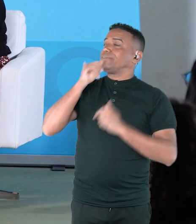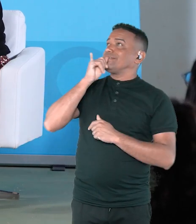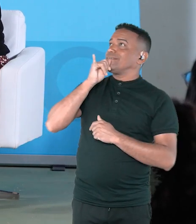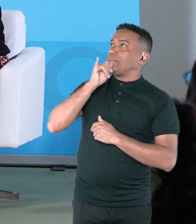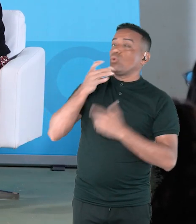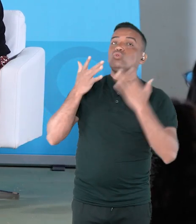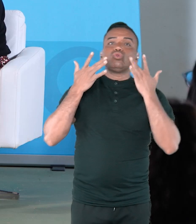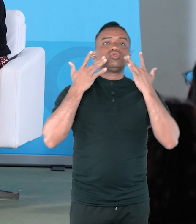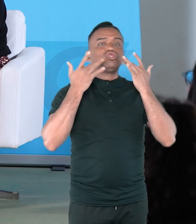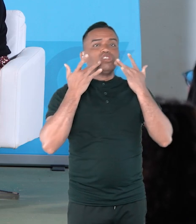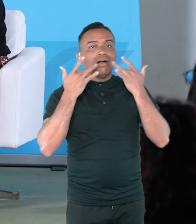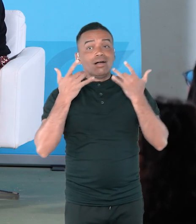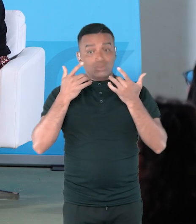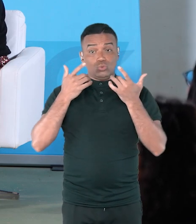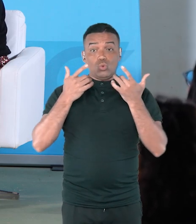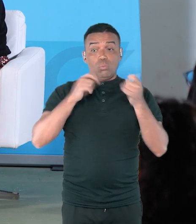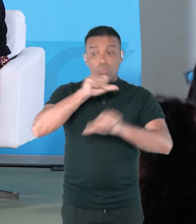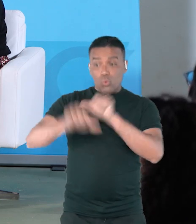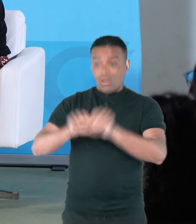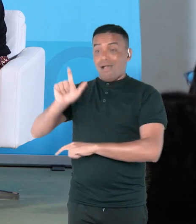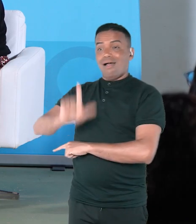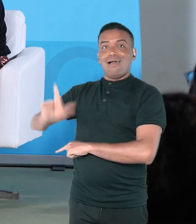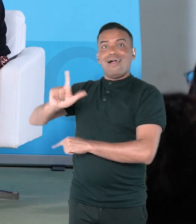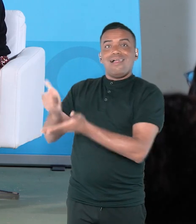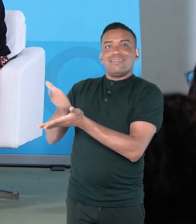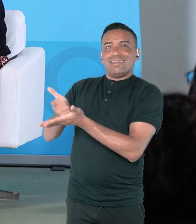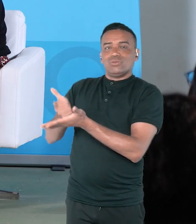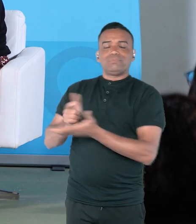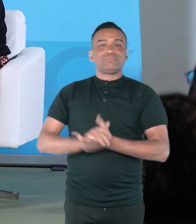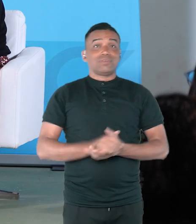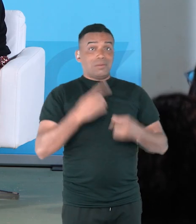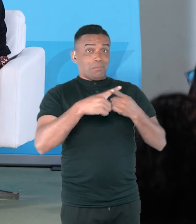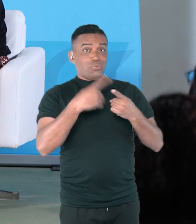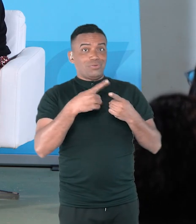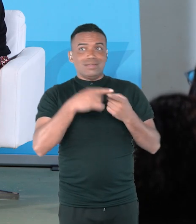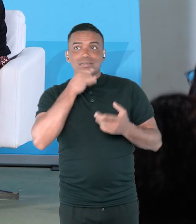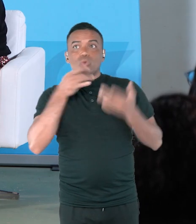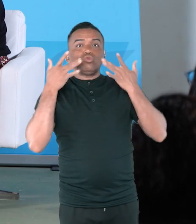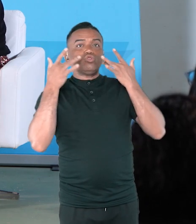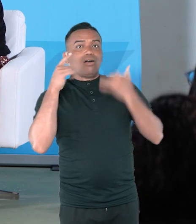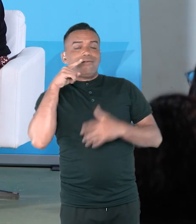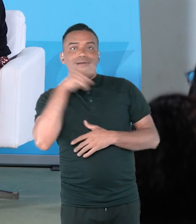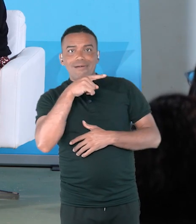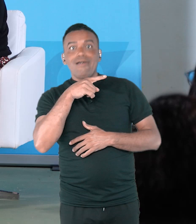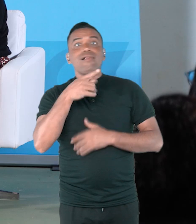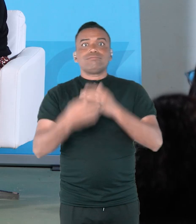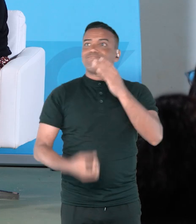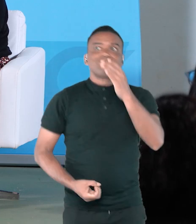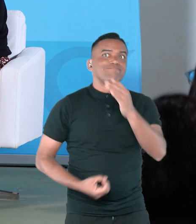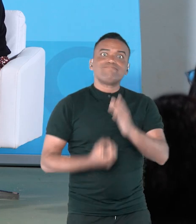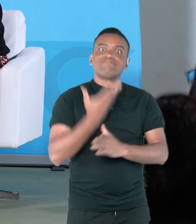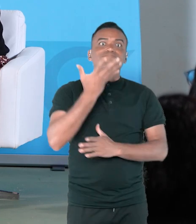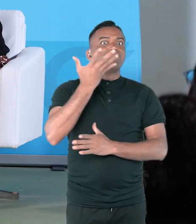considera teatro em literatura imensa. Porque os espetáculos, pelo menos os mais recentes, né,